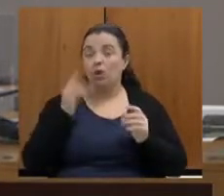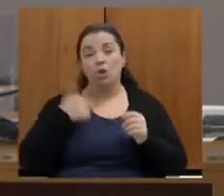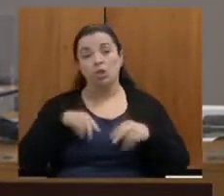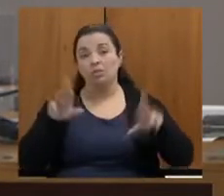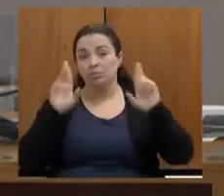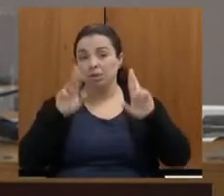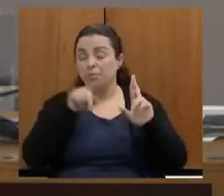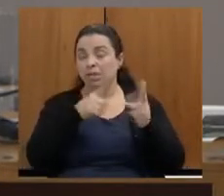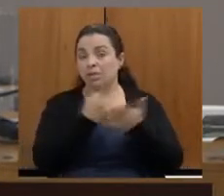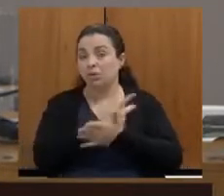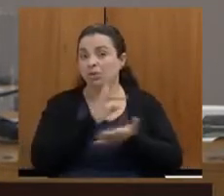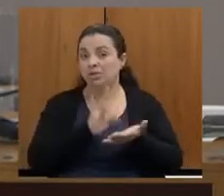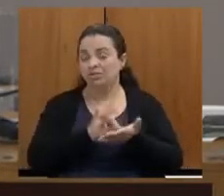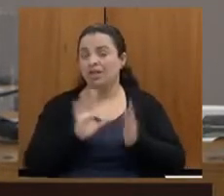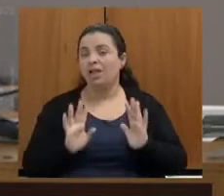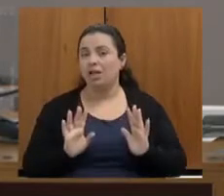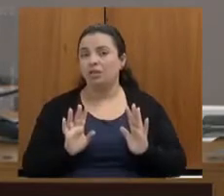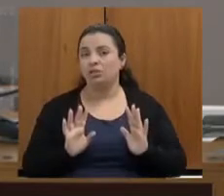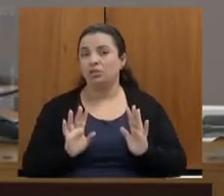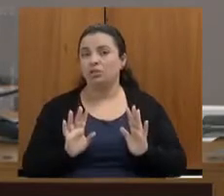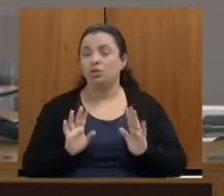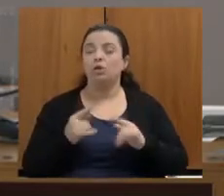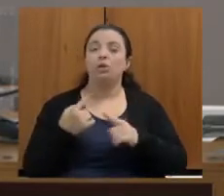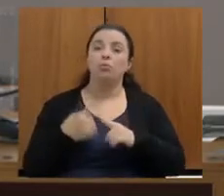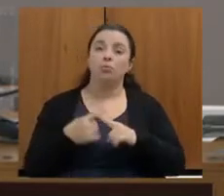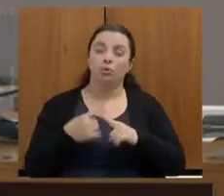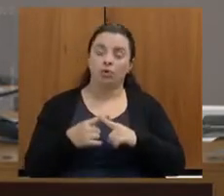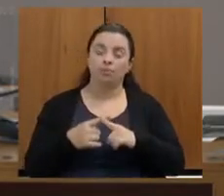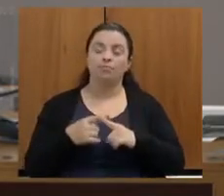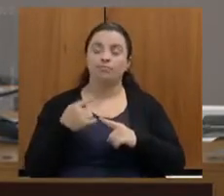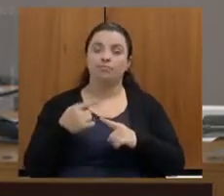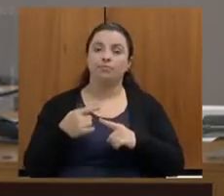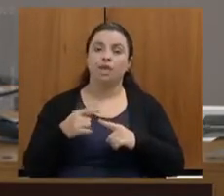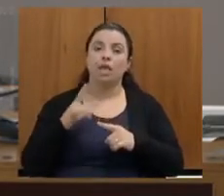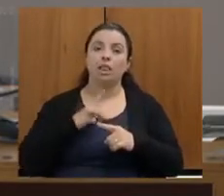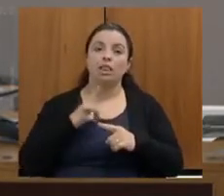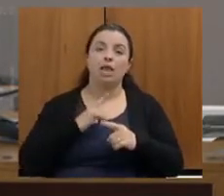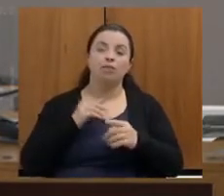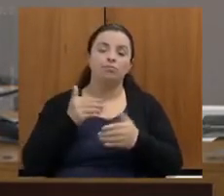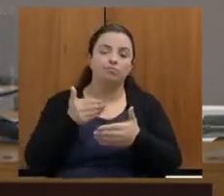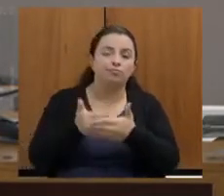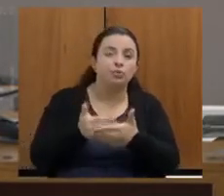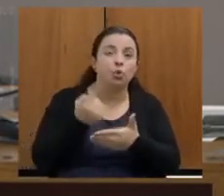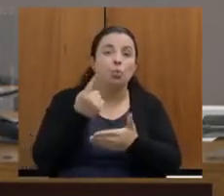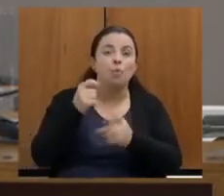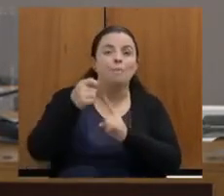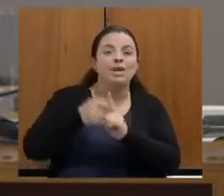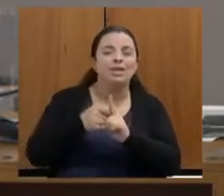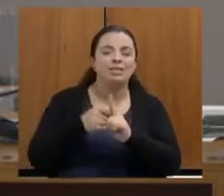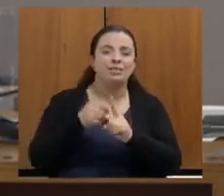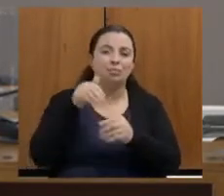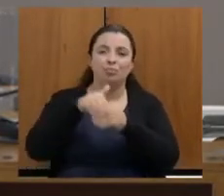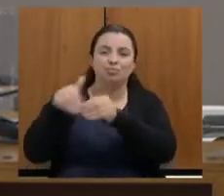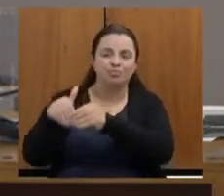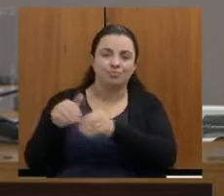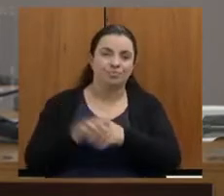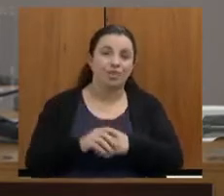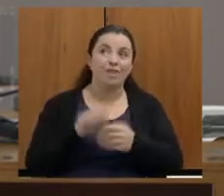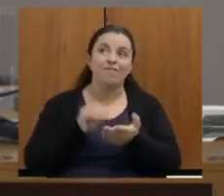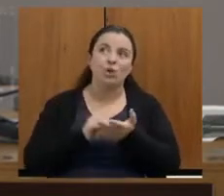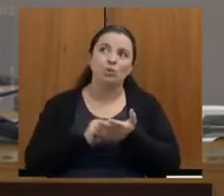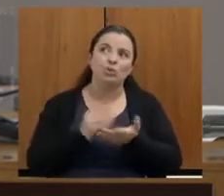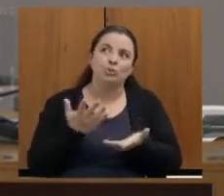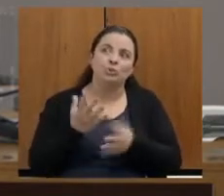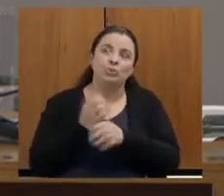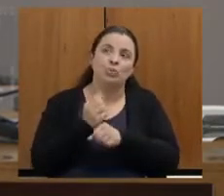Porque nós estamos além de tudo e a um mês das eleições faltam 6 Domingos para as